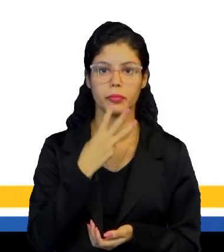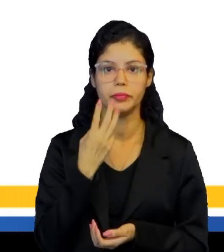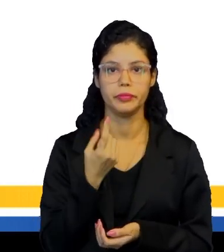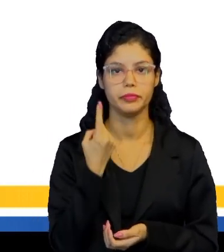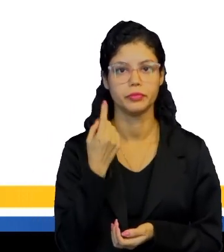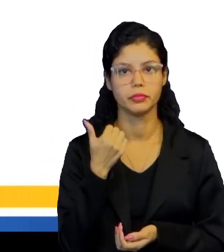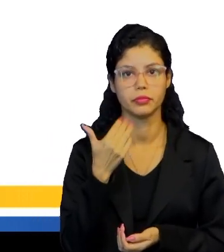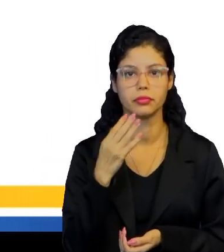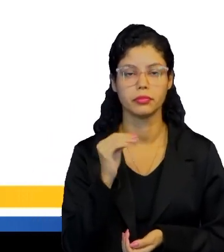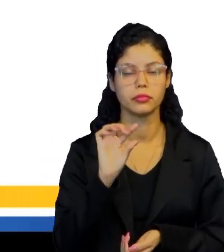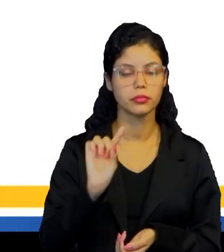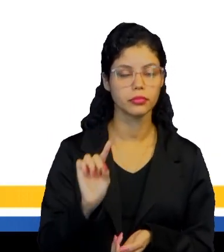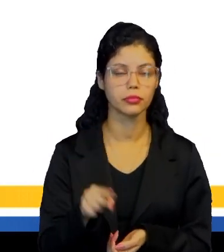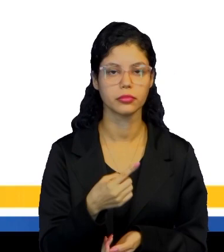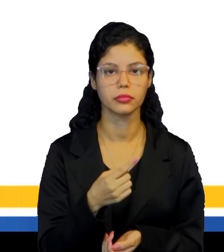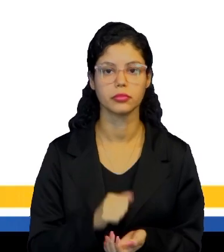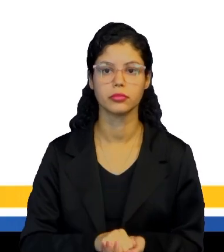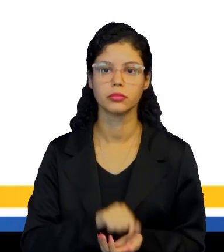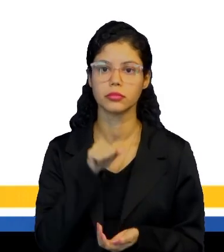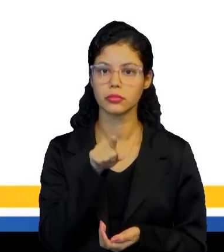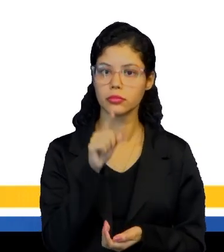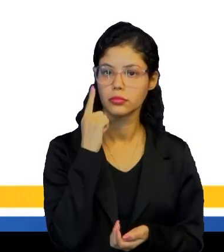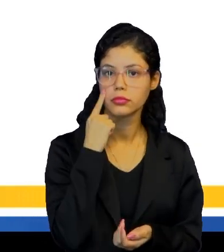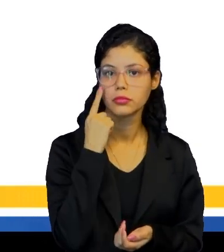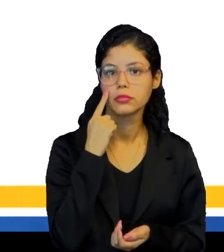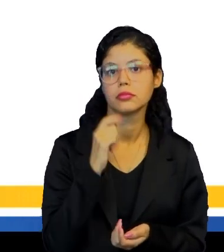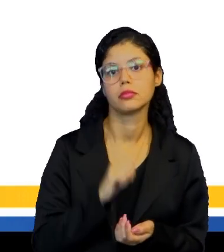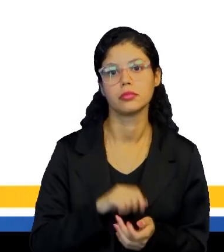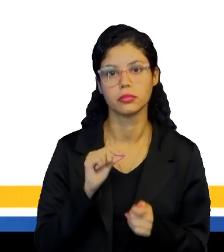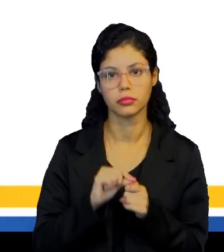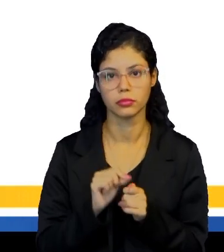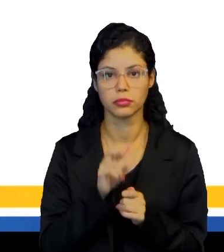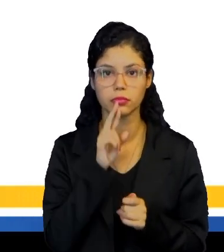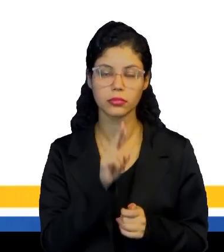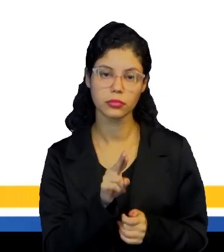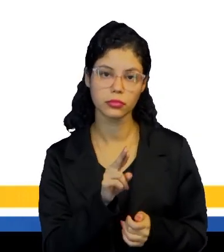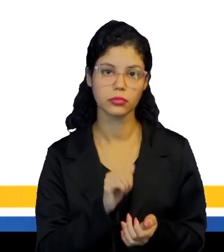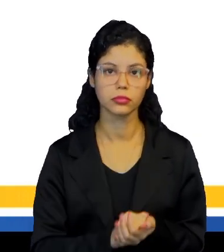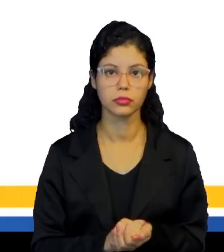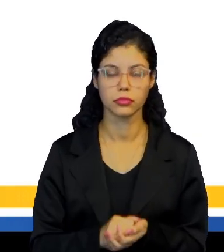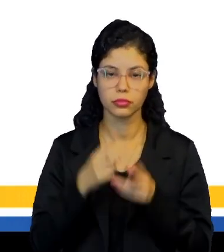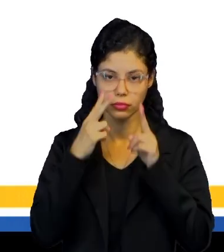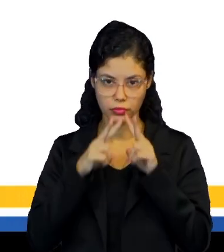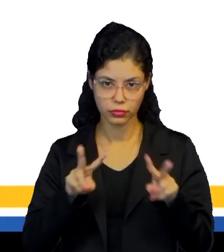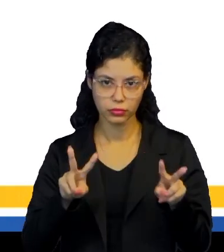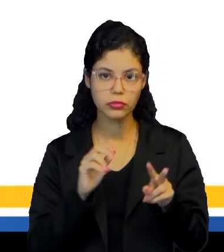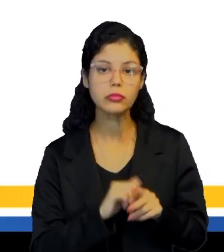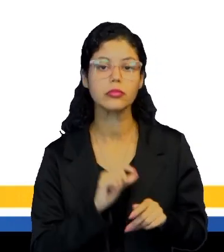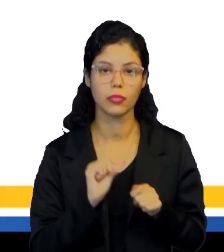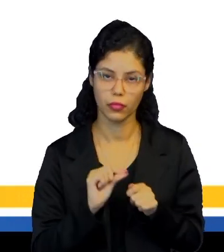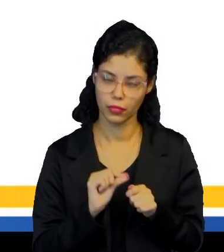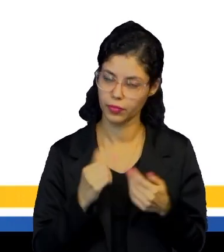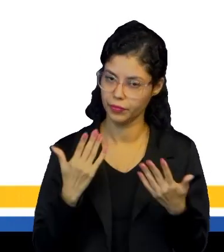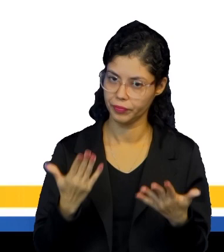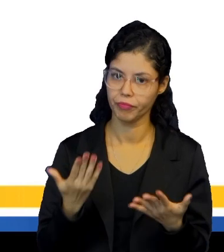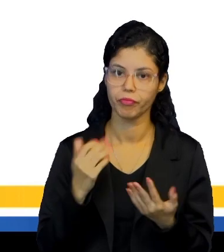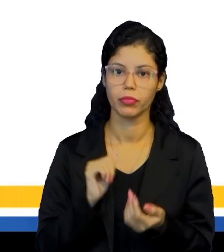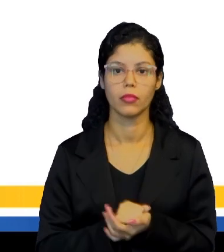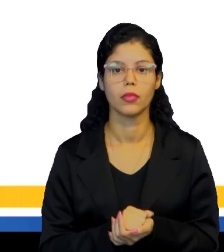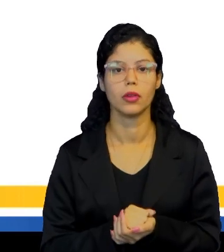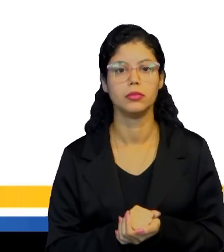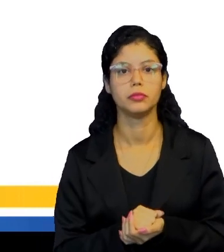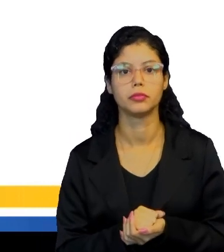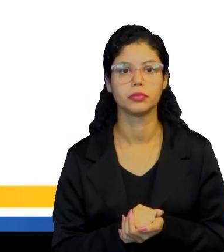uma de 10 mil Se você olhar bem não precisa nem fazer um cálculo visualmente você faria